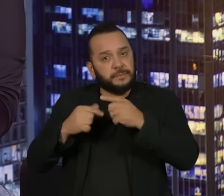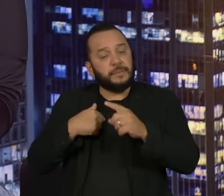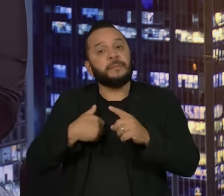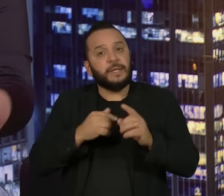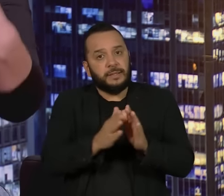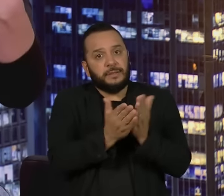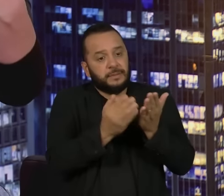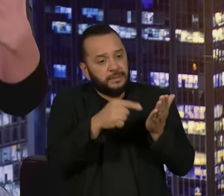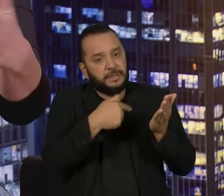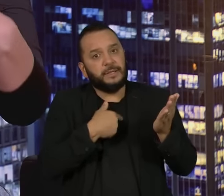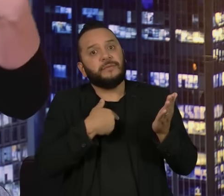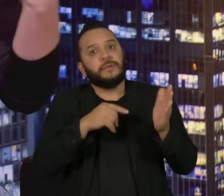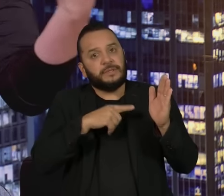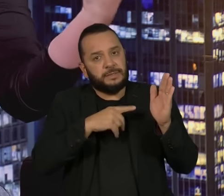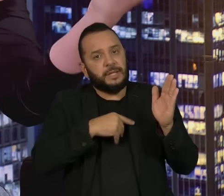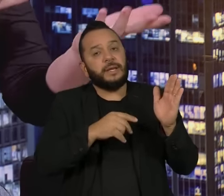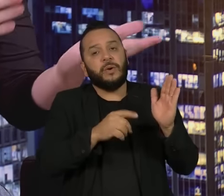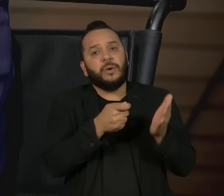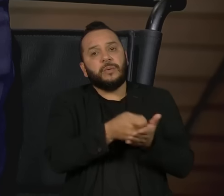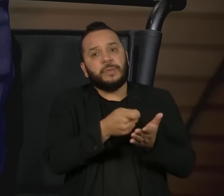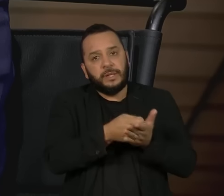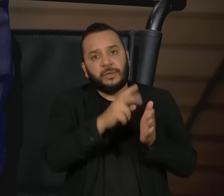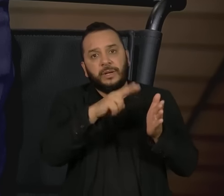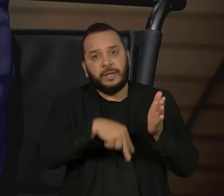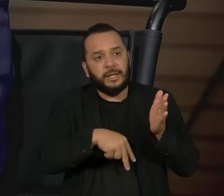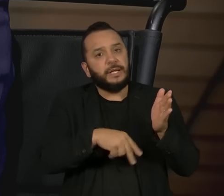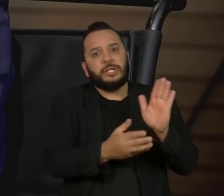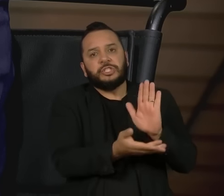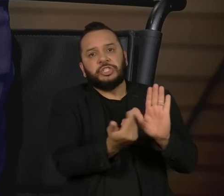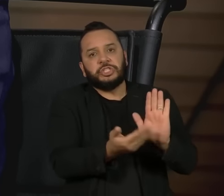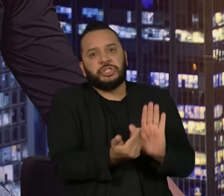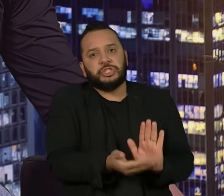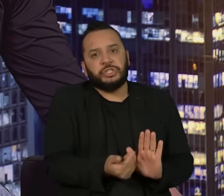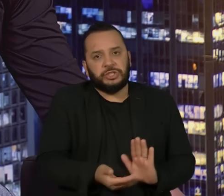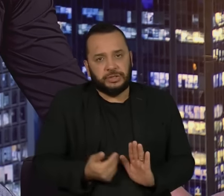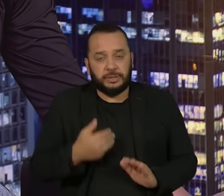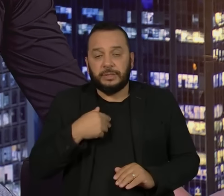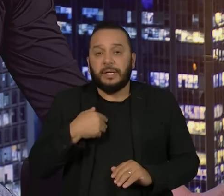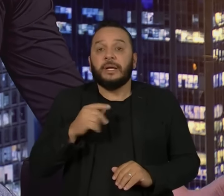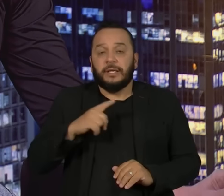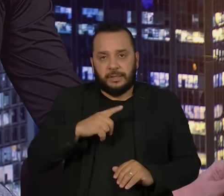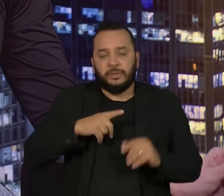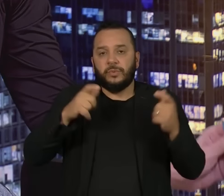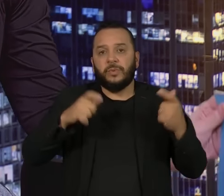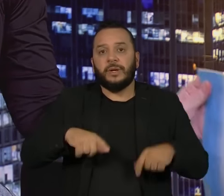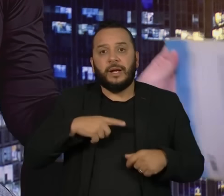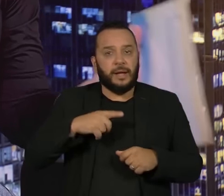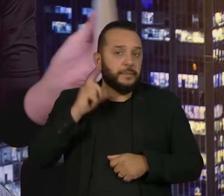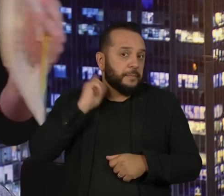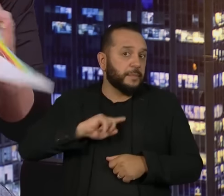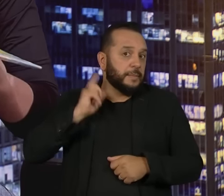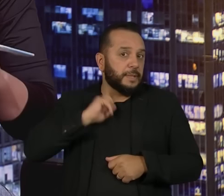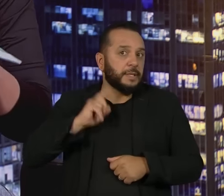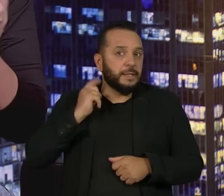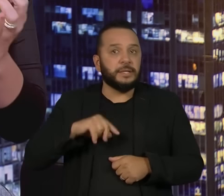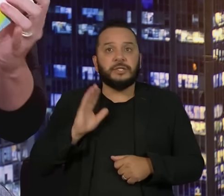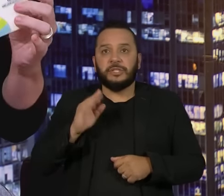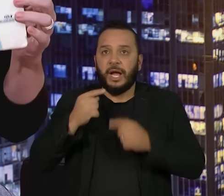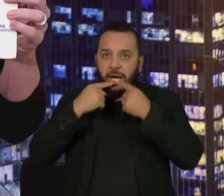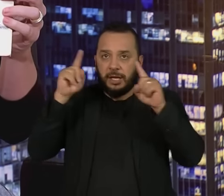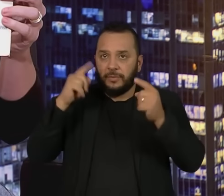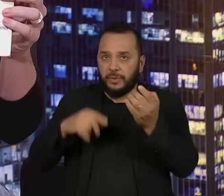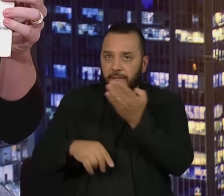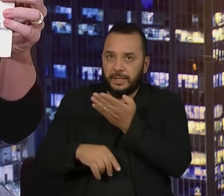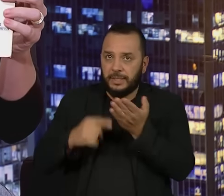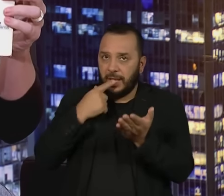retirada de livros de listas de leituras, como as listas das escolas. Pais de conselheiros Lafayette, em Minas Gerais, implicaram recentemente com esse livro que o